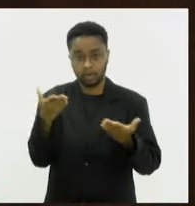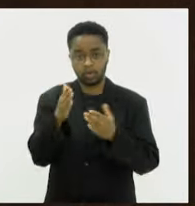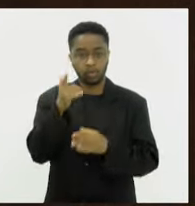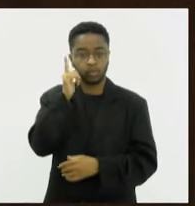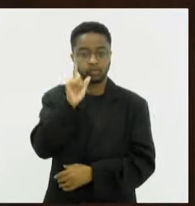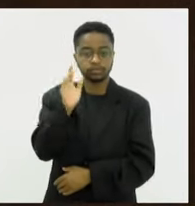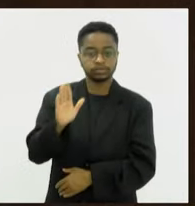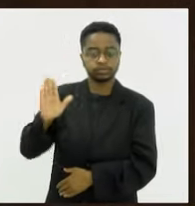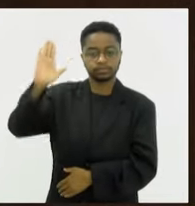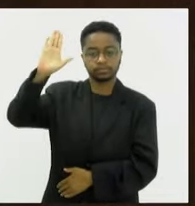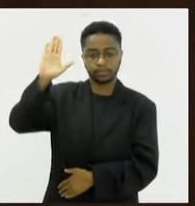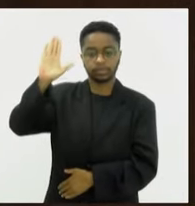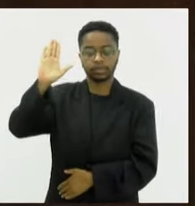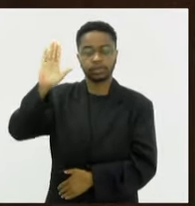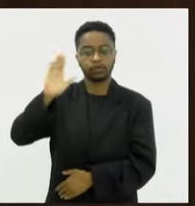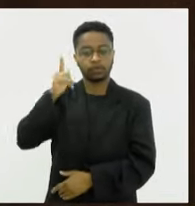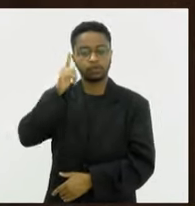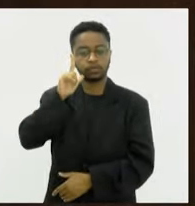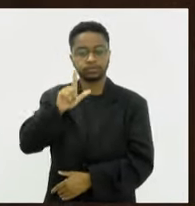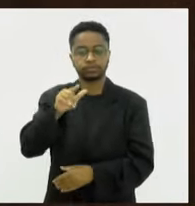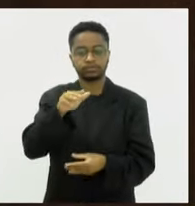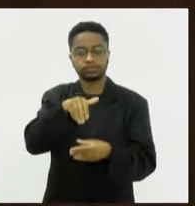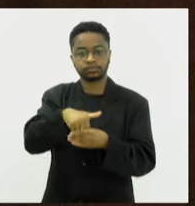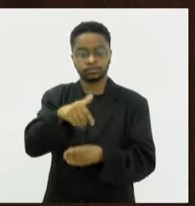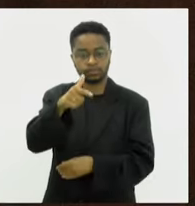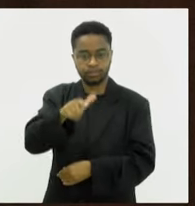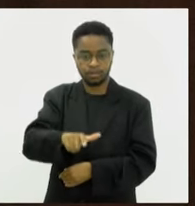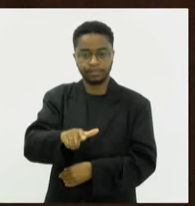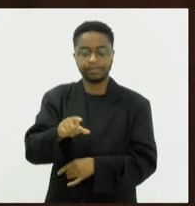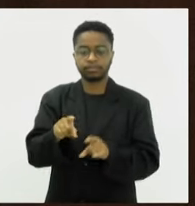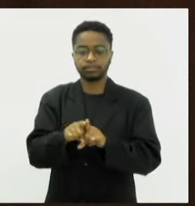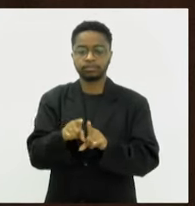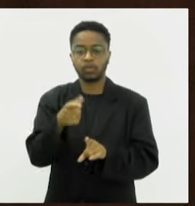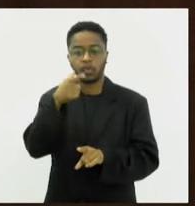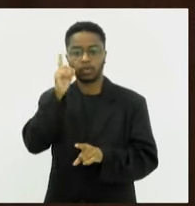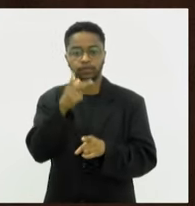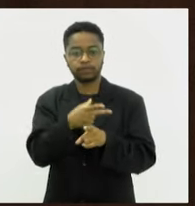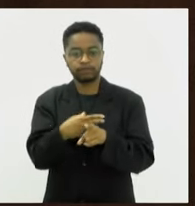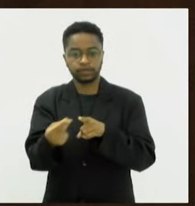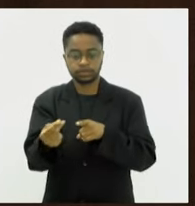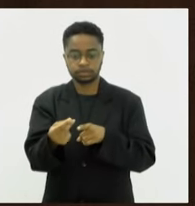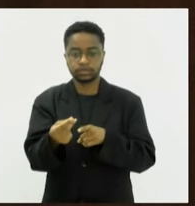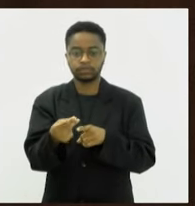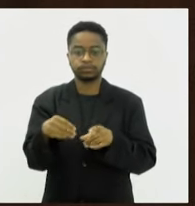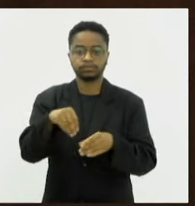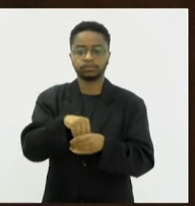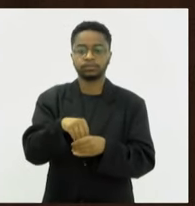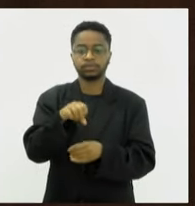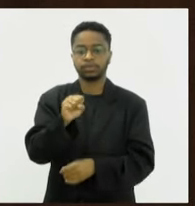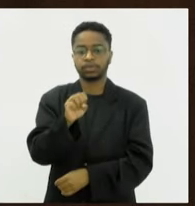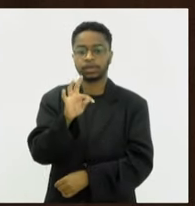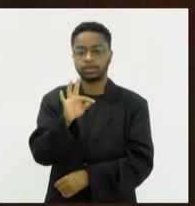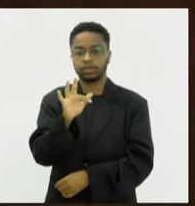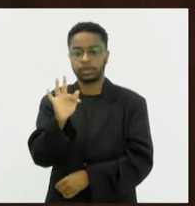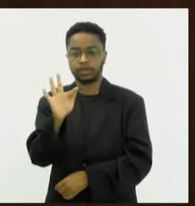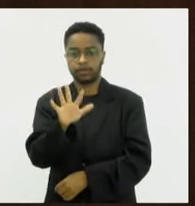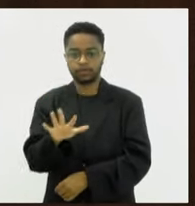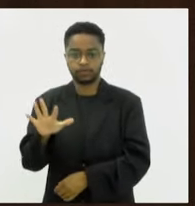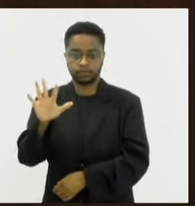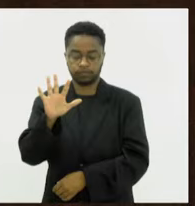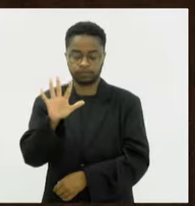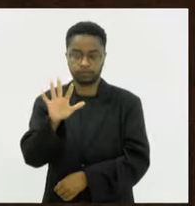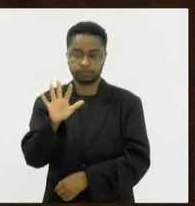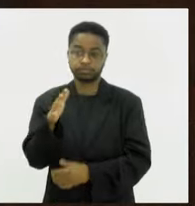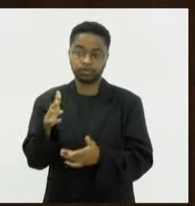pré-candidato à reeleição com essa vitória que ele teve ontem no Supremo Tribunal Federal, que é